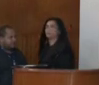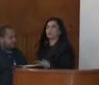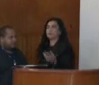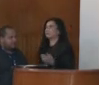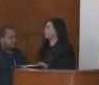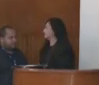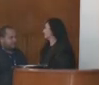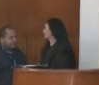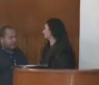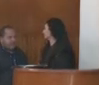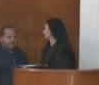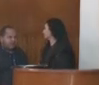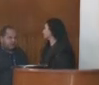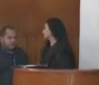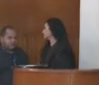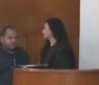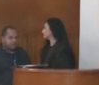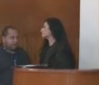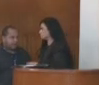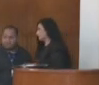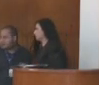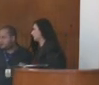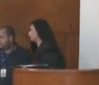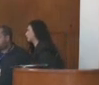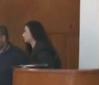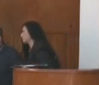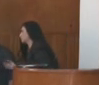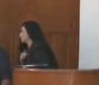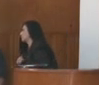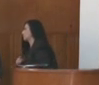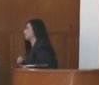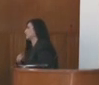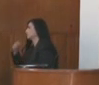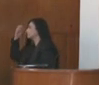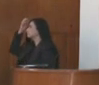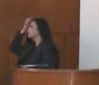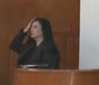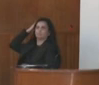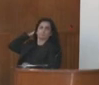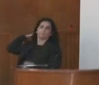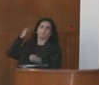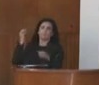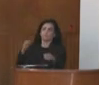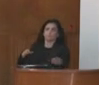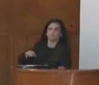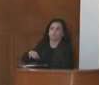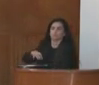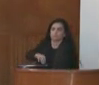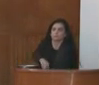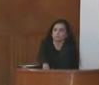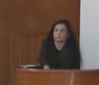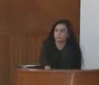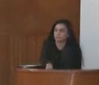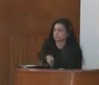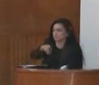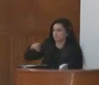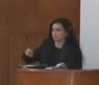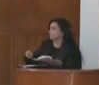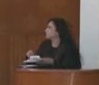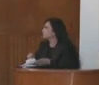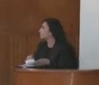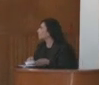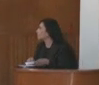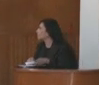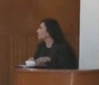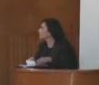executivo, mas principalmente pelas próprias pessoas com deficiência. Nós temos hoje uma audiência de tamanha